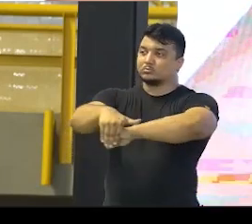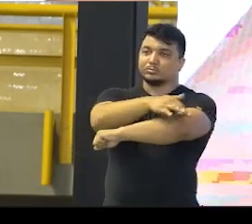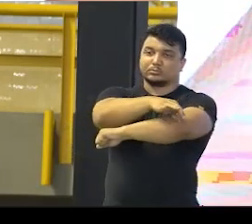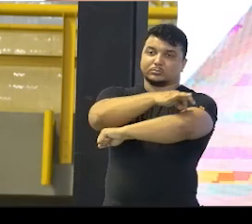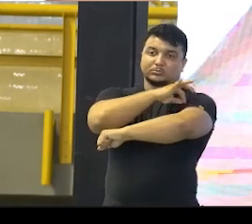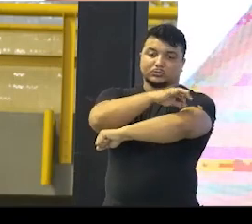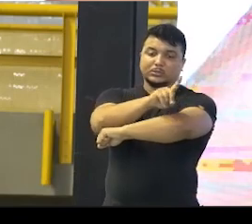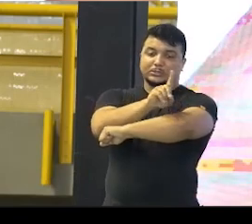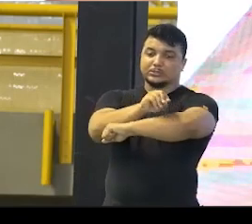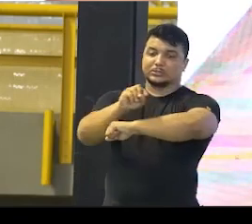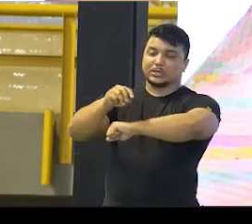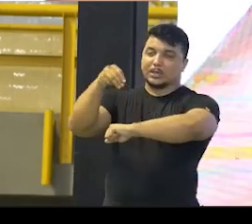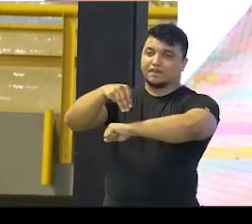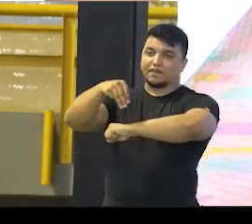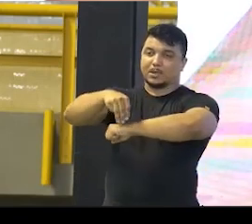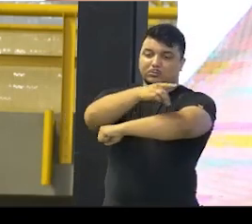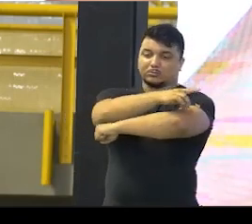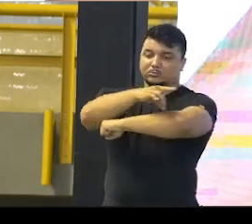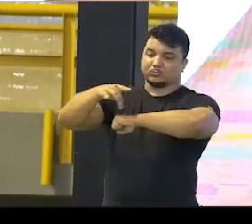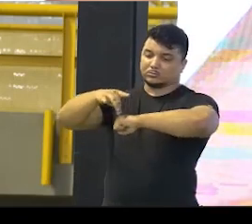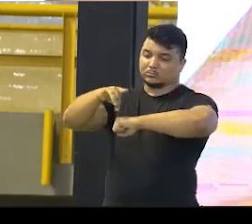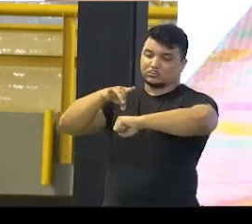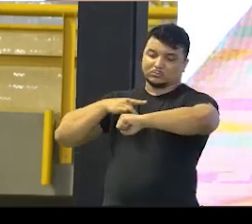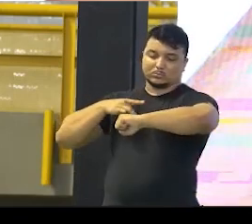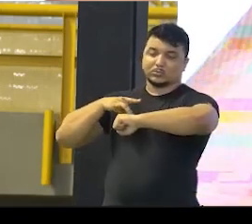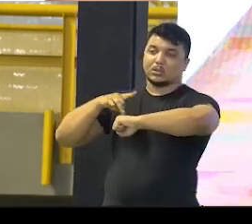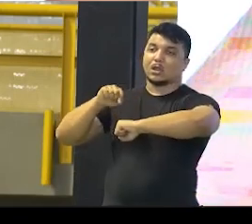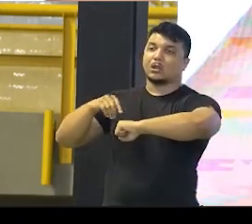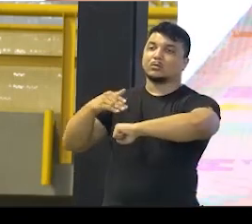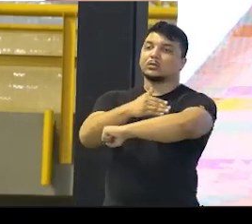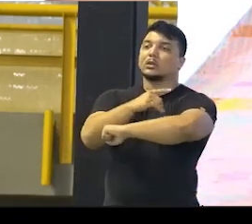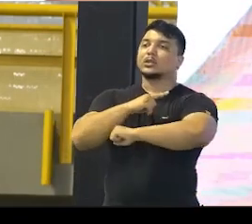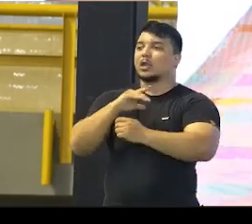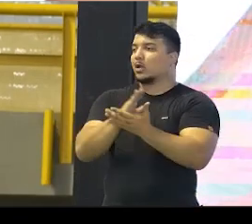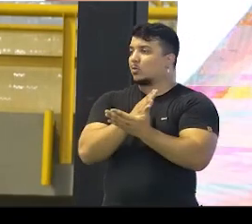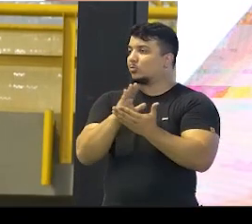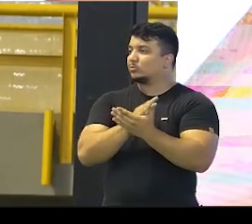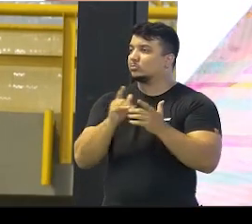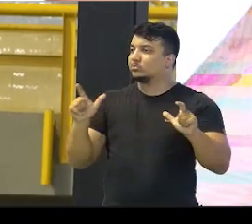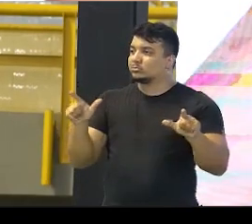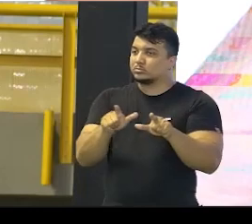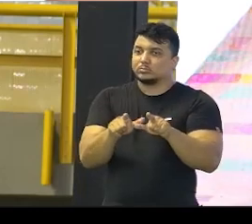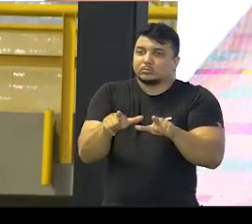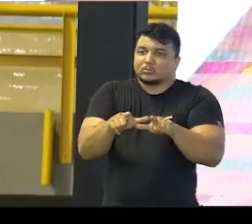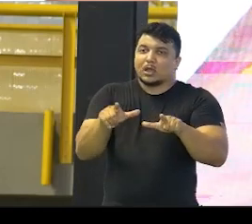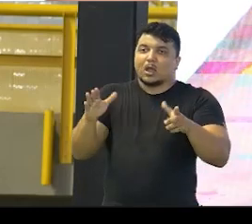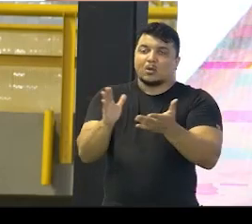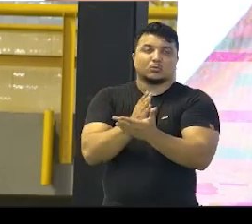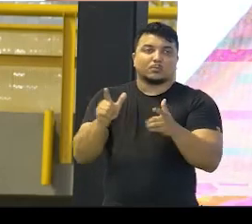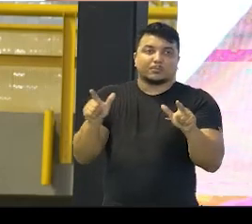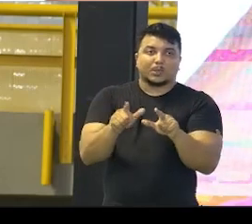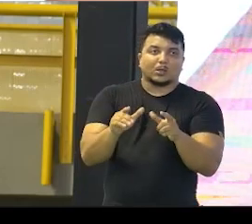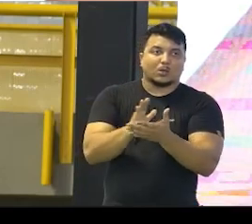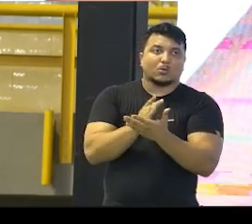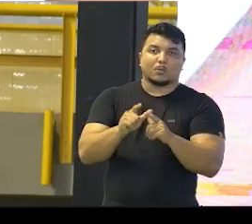cabem 24 quadrados iguais a esse, de 1 metro por 1